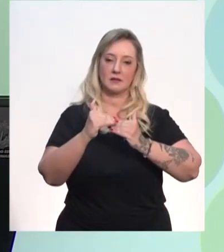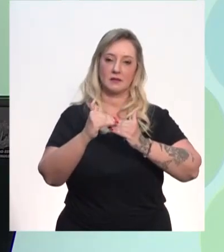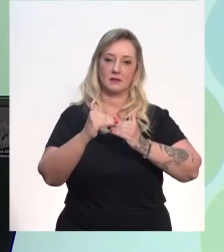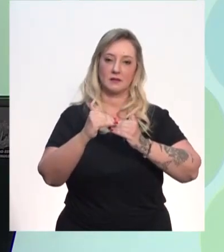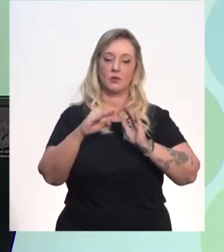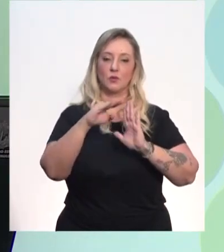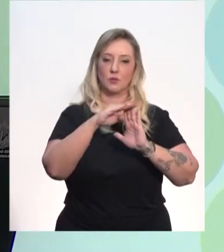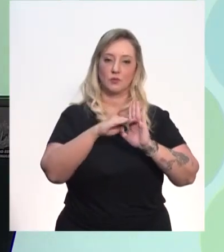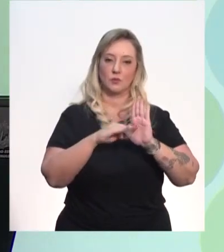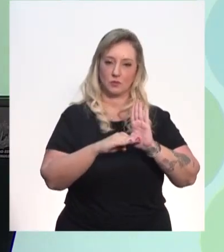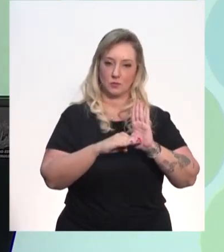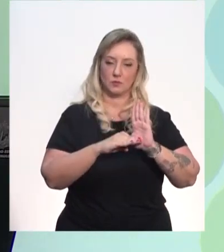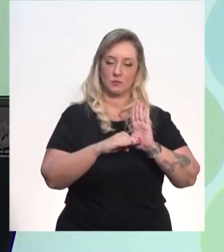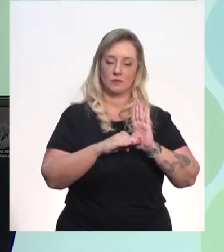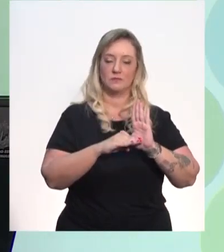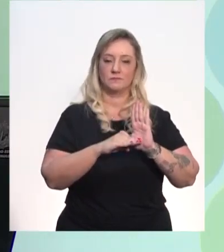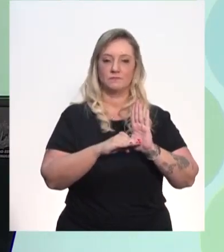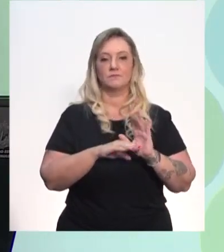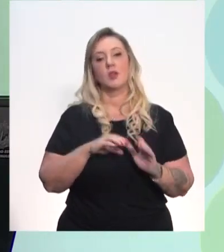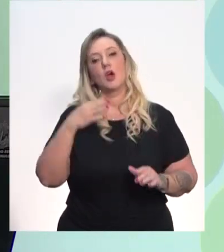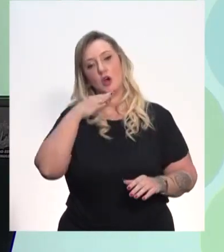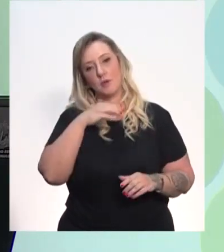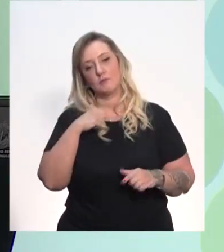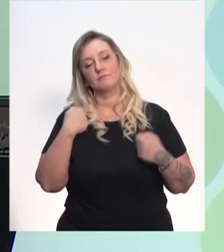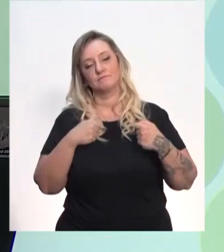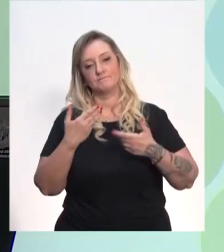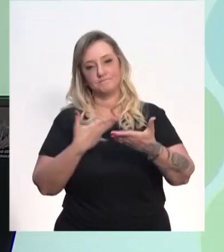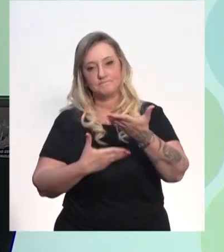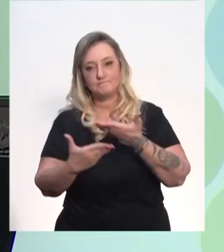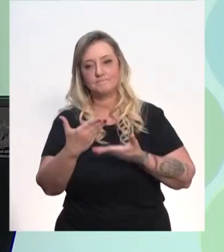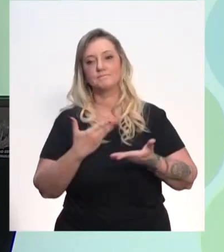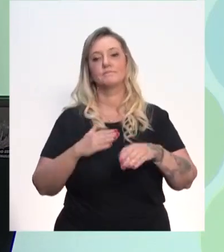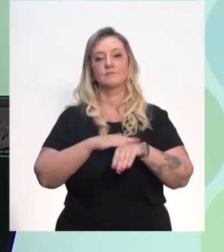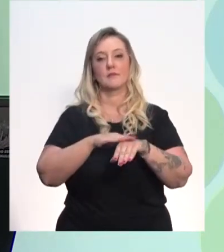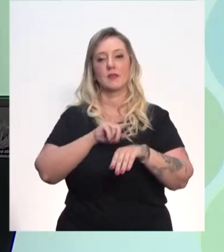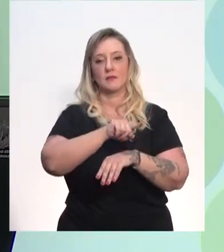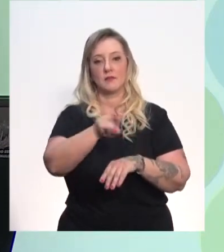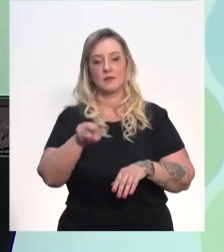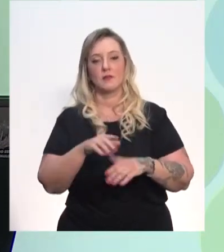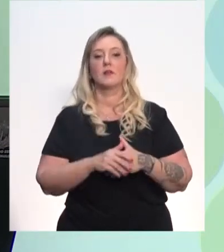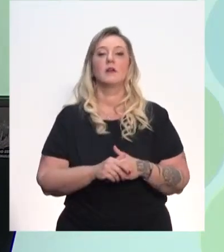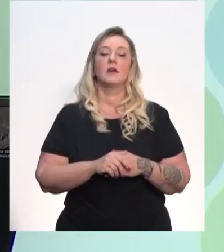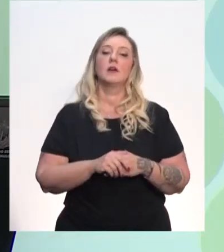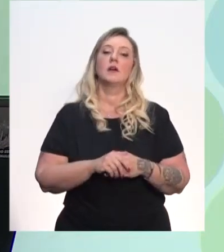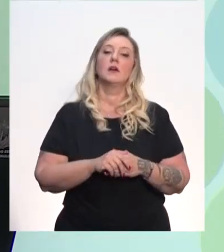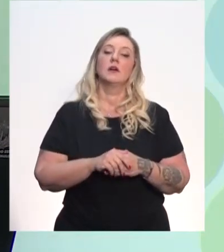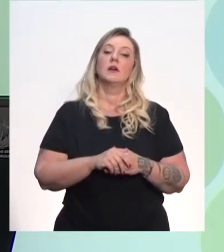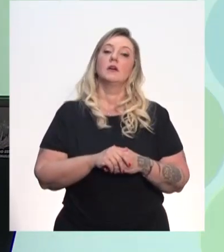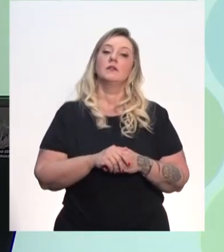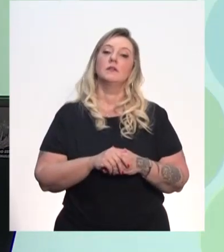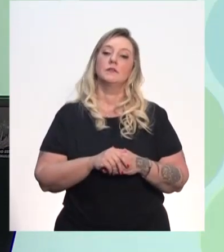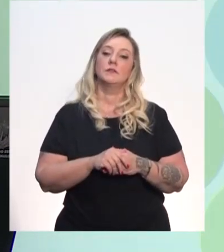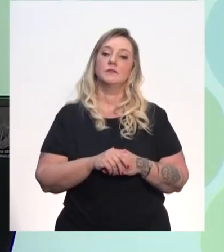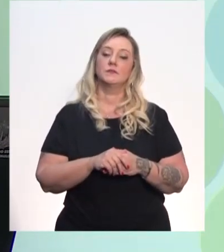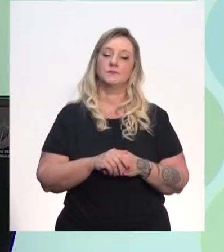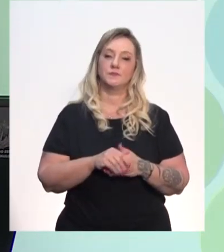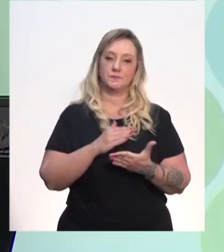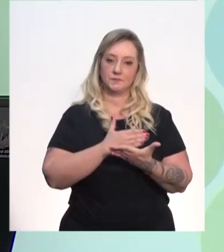modalidades educacionais. Temos também o programa Conviva, um programa muito importante da Secretaria, e nós temos